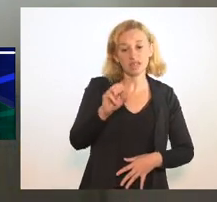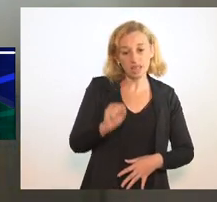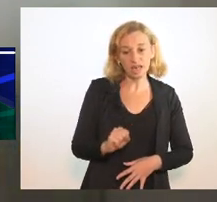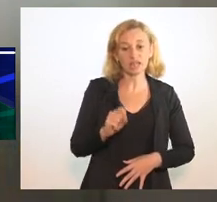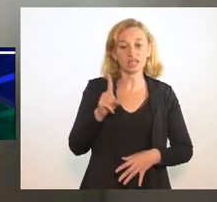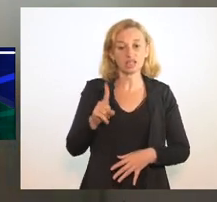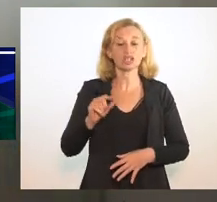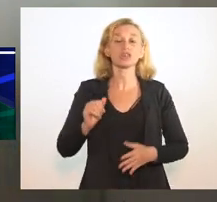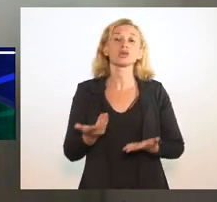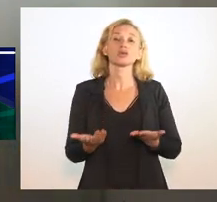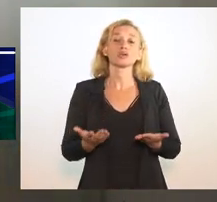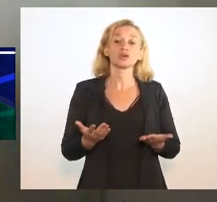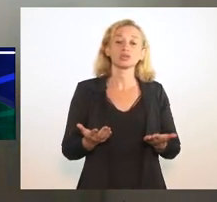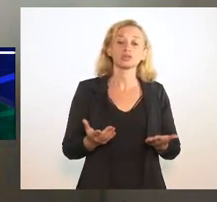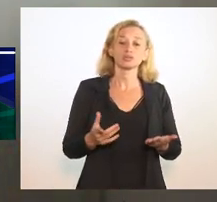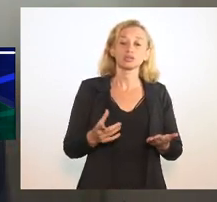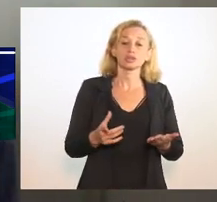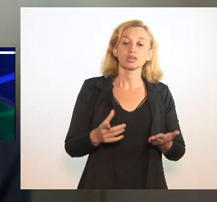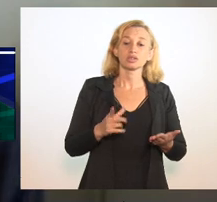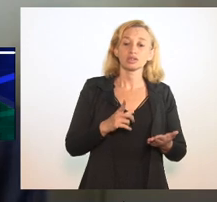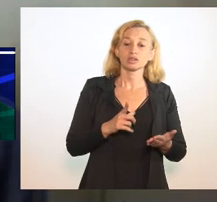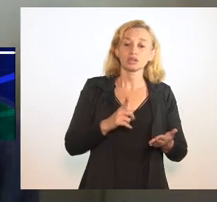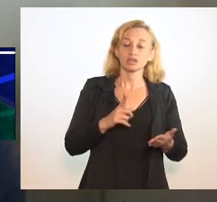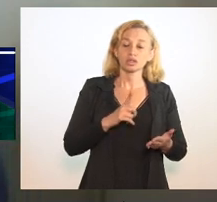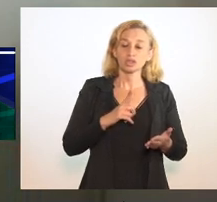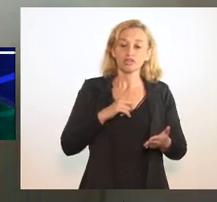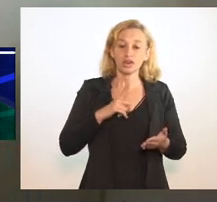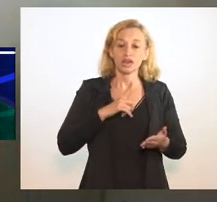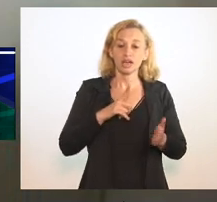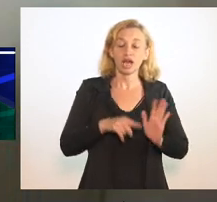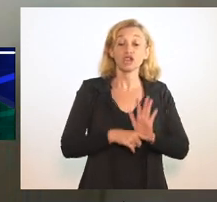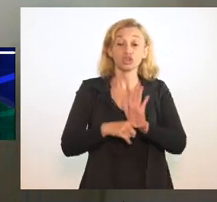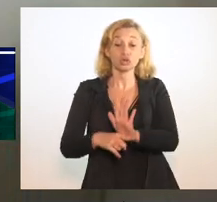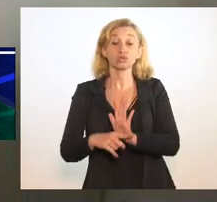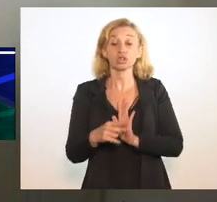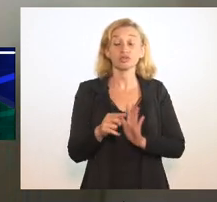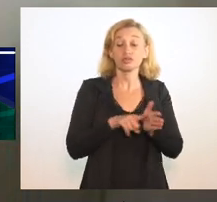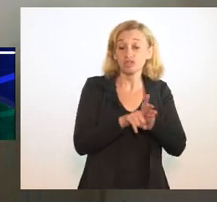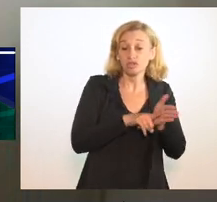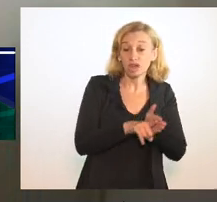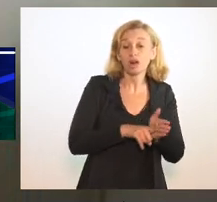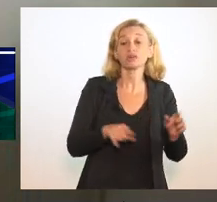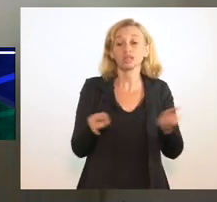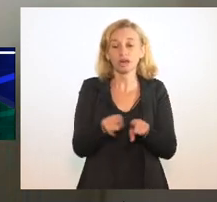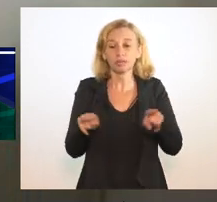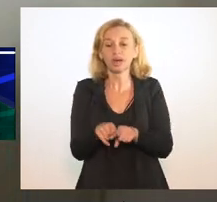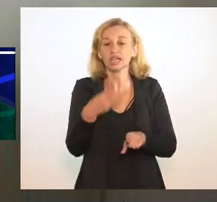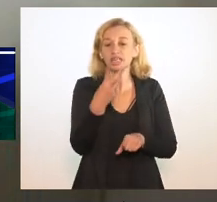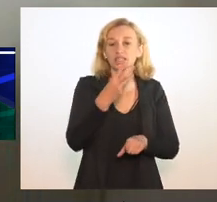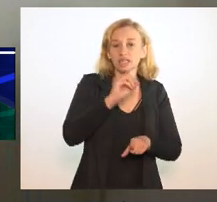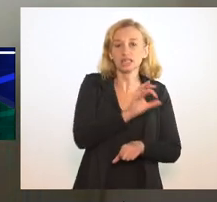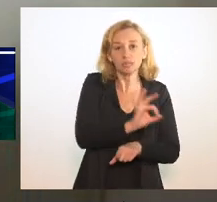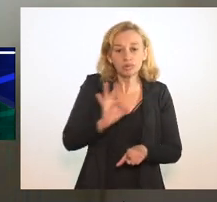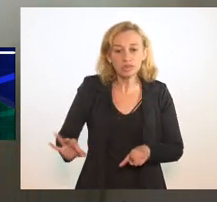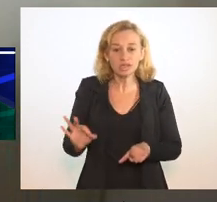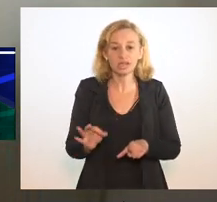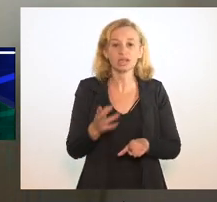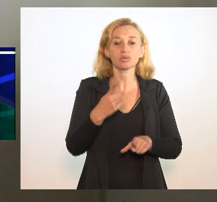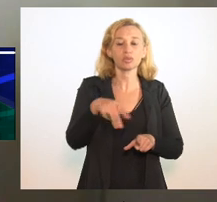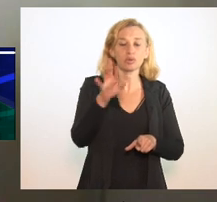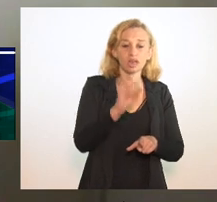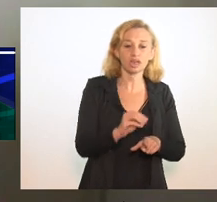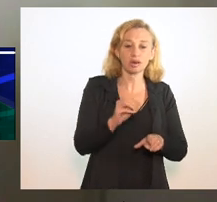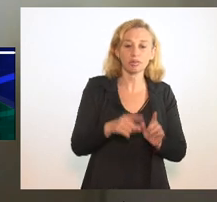enquanto perdurar o regime de recuperação fiscal, e 30% exatamente para o programa